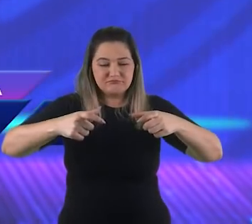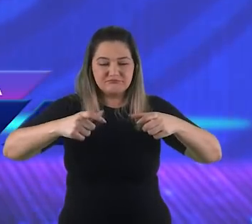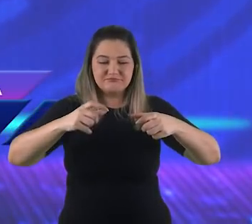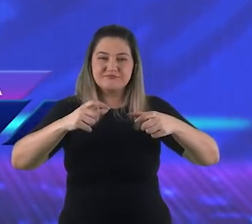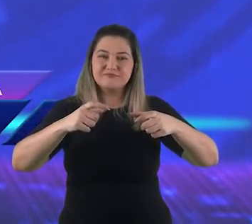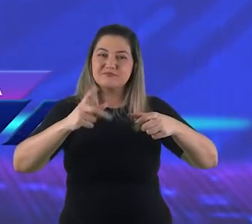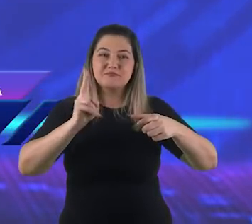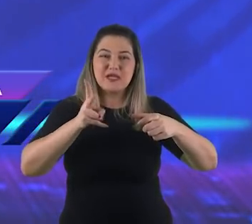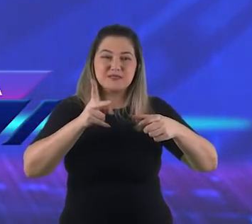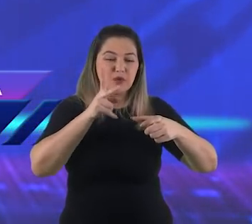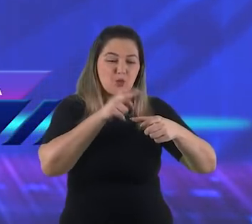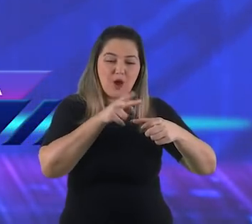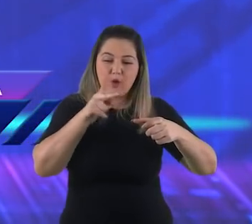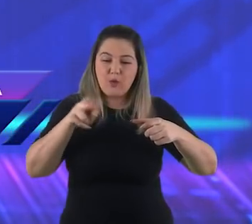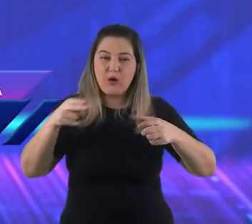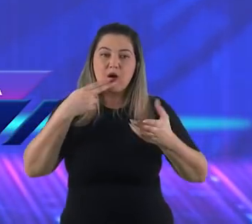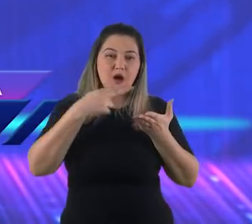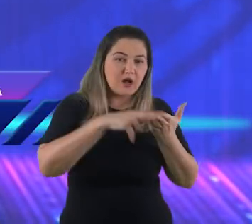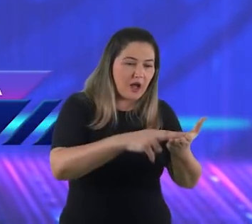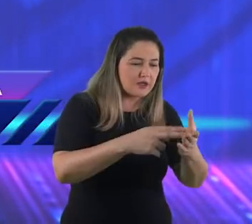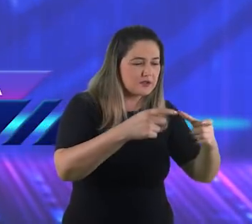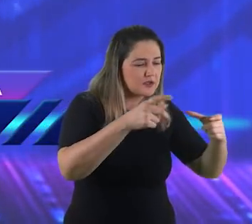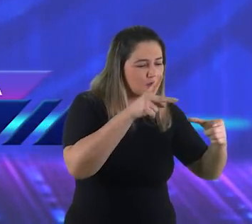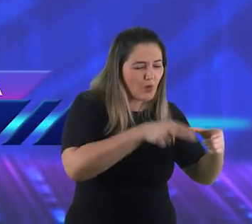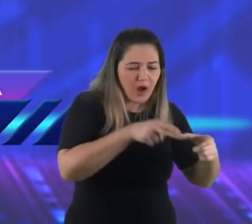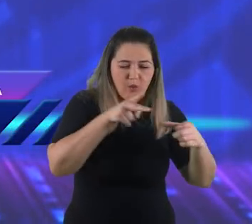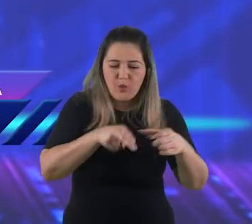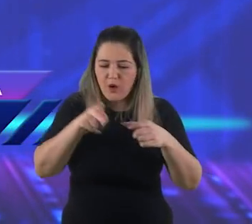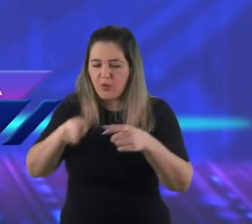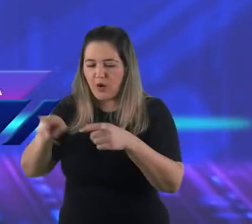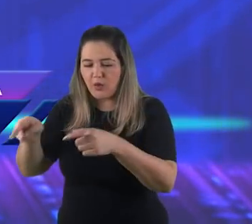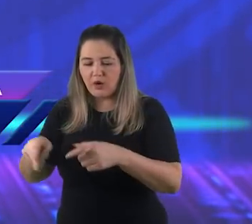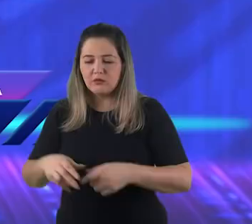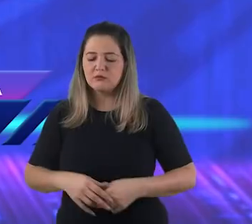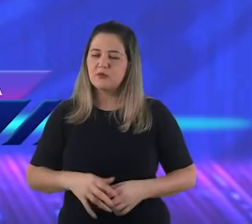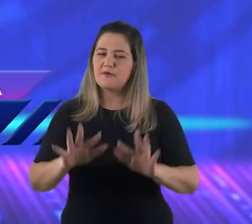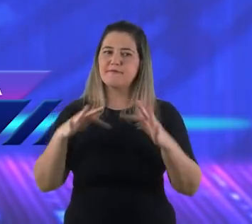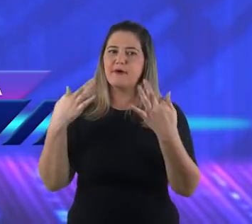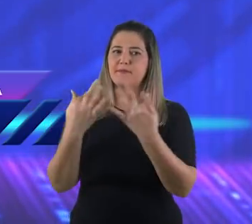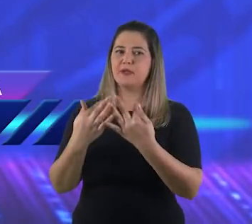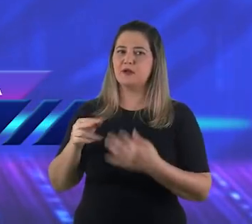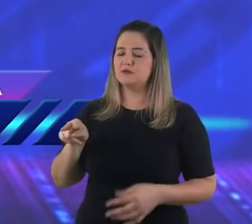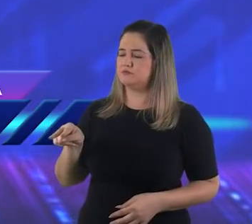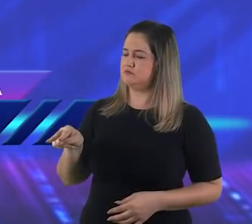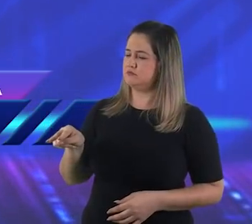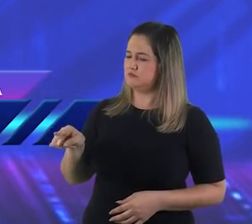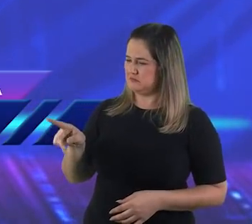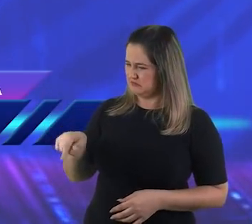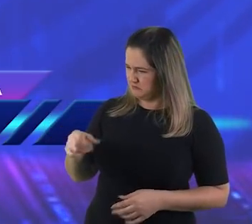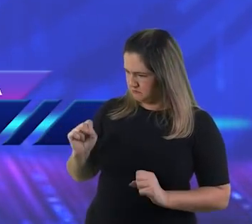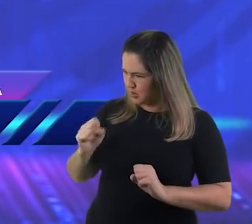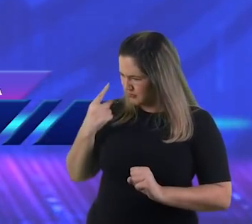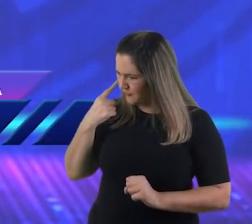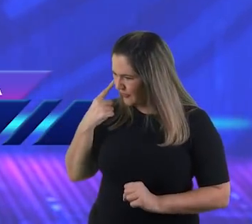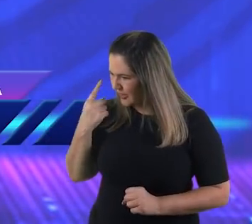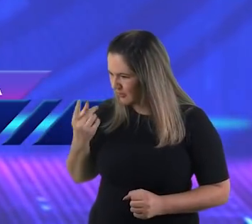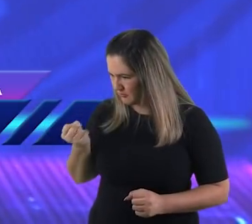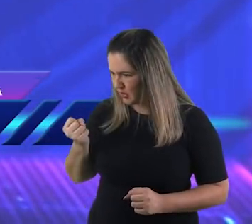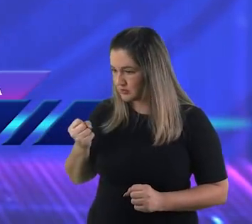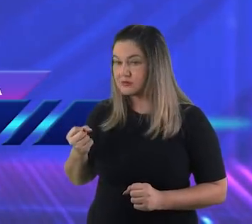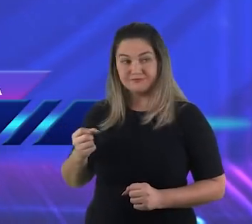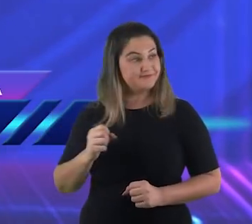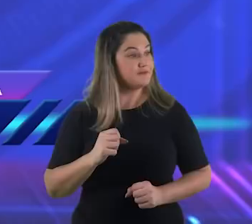Interessante, é sempre o mesmo cartão postal. E a família que visitava falou assim, eu posso ver um desses cartões postais que ele sempre manda? Eu falei assim, pode